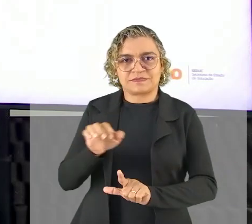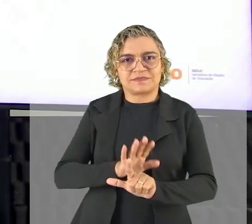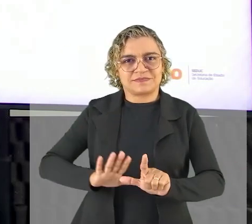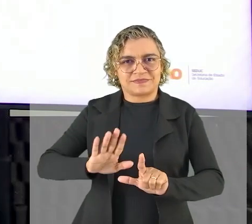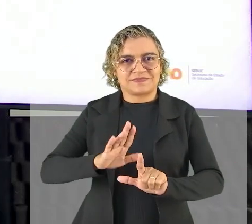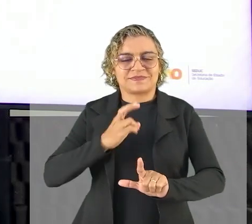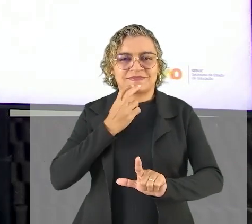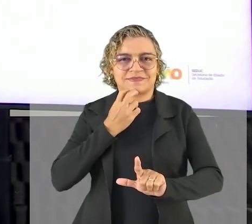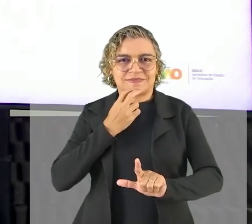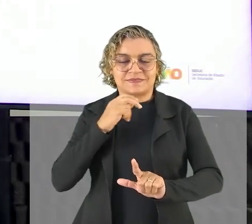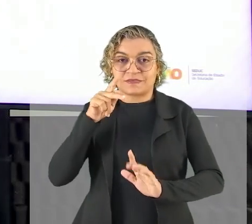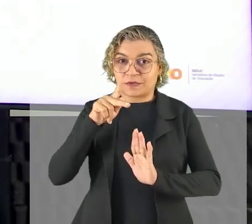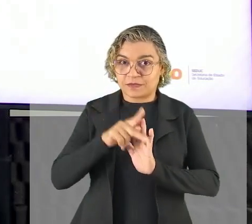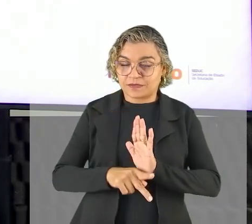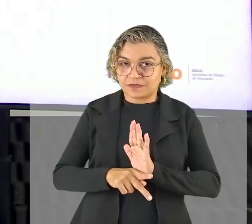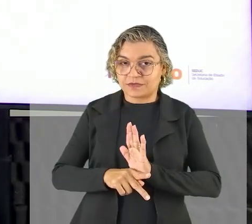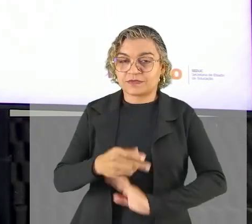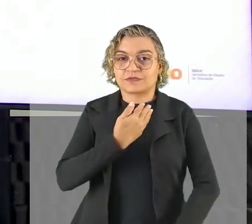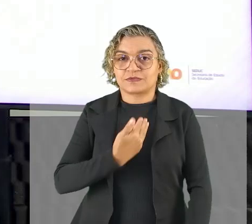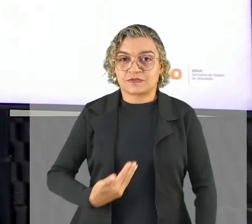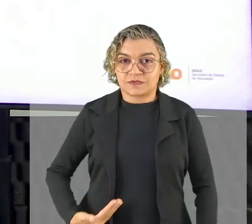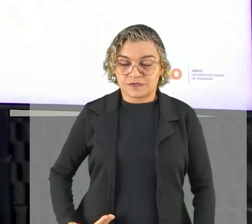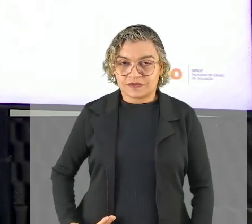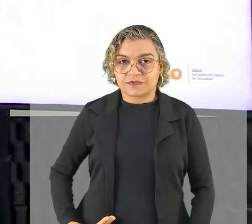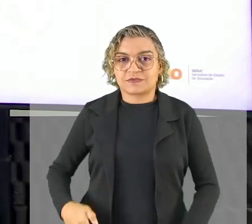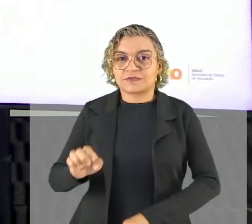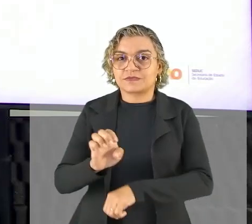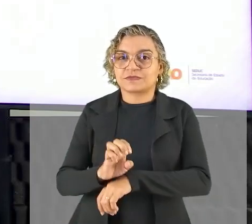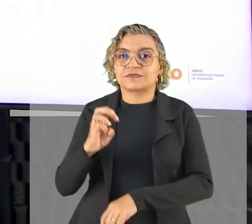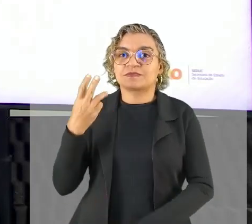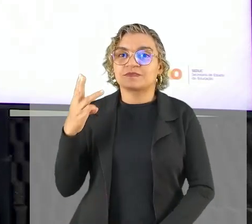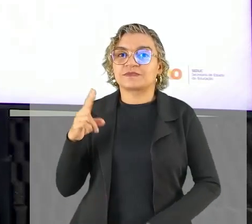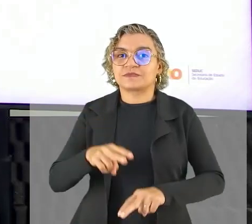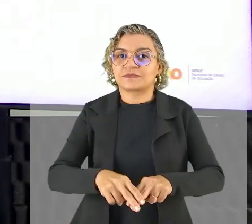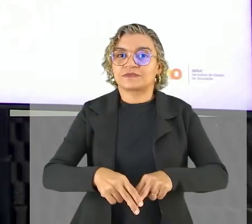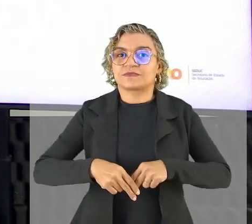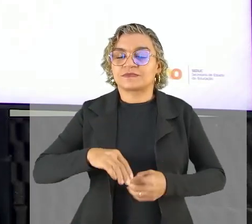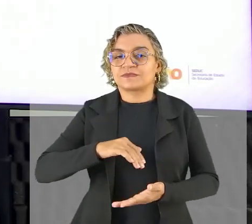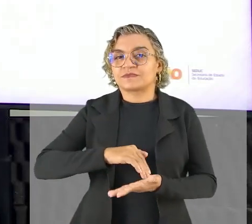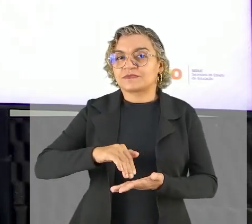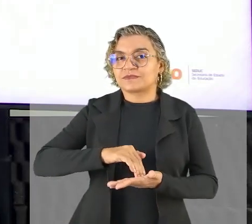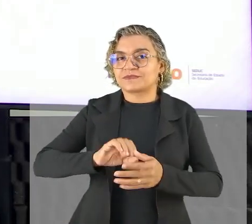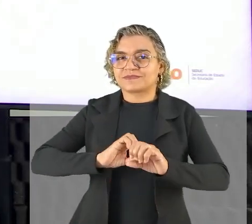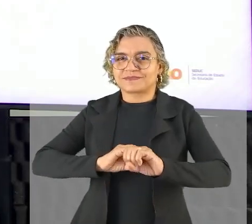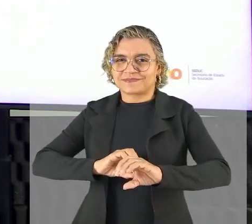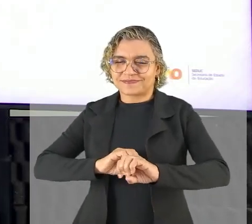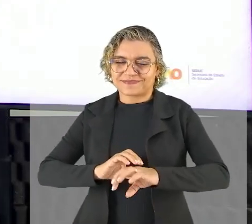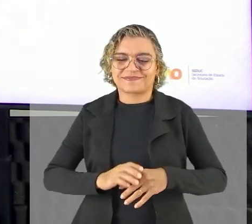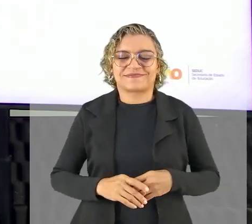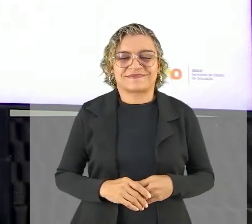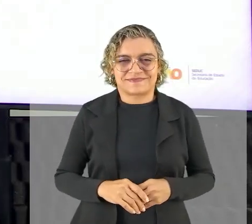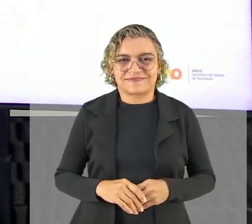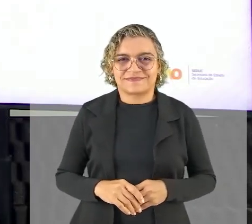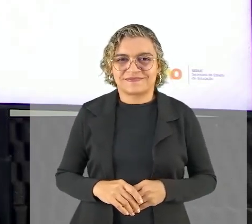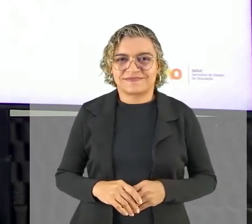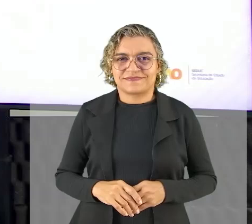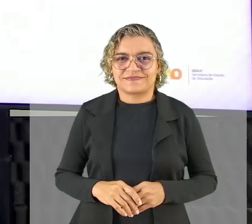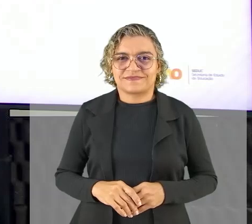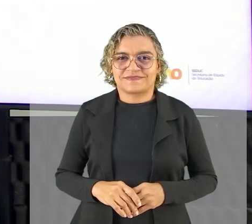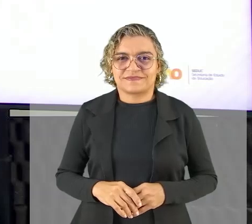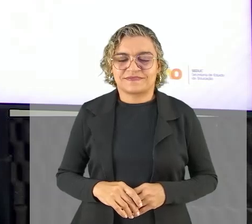Dias. É um projeto do governo do Estado do Maranhão, através da Secretaria de Educação. Então,